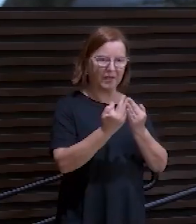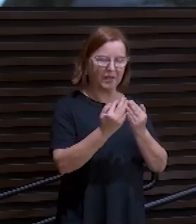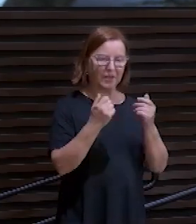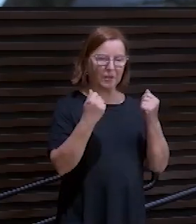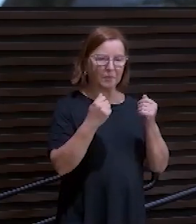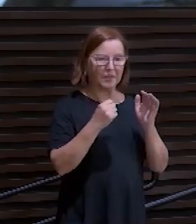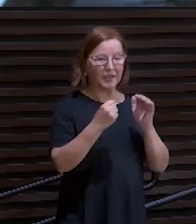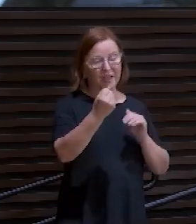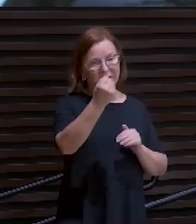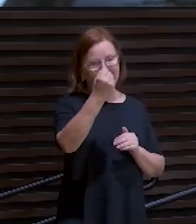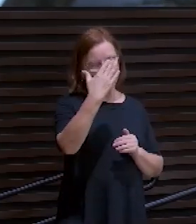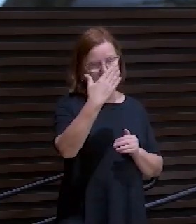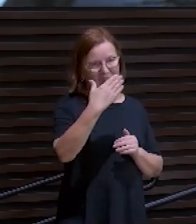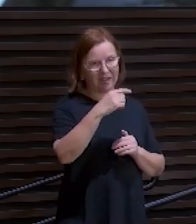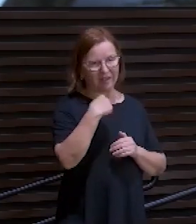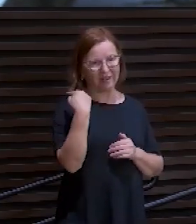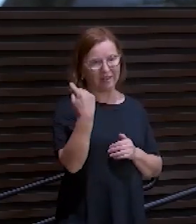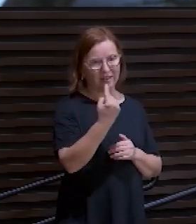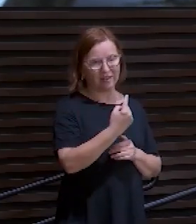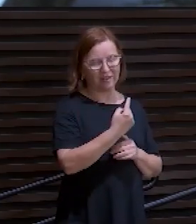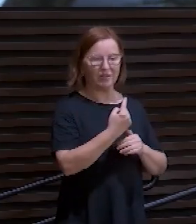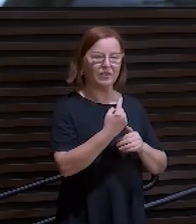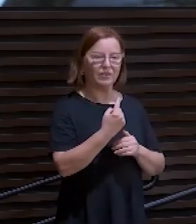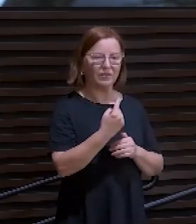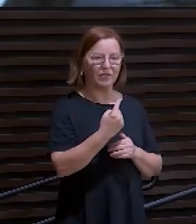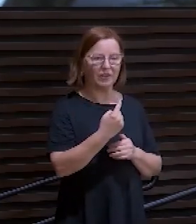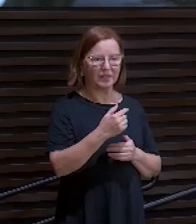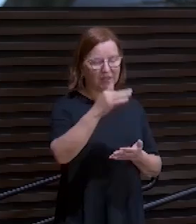cremos. E isto não tem sido fácil.